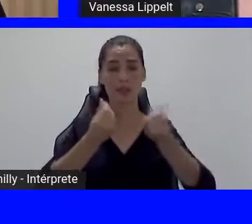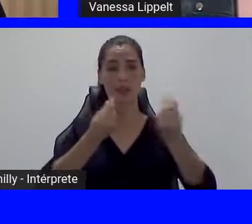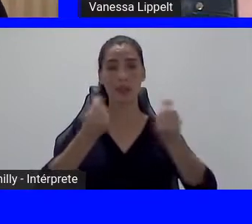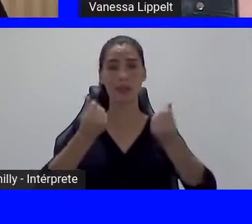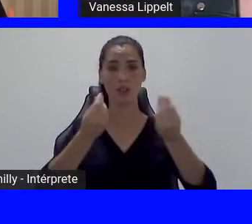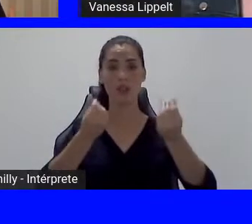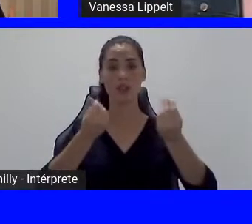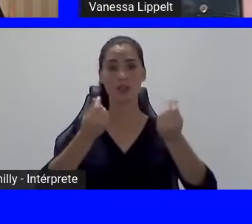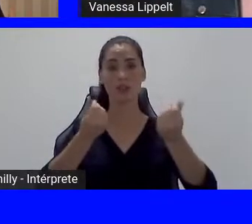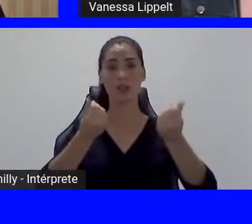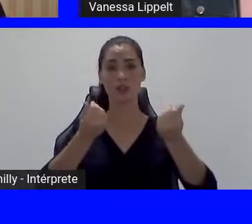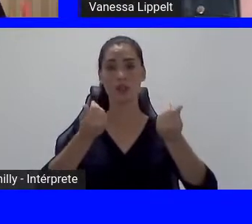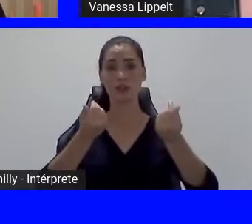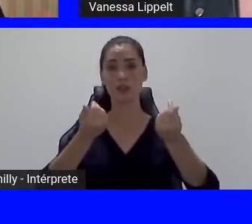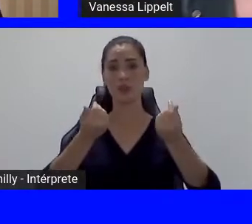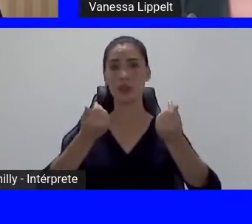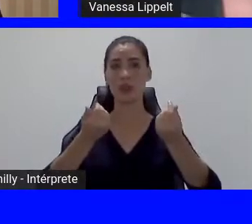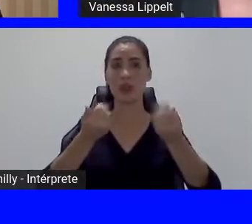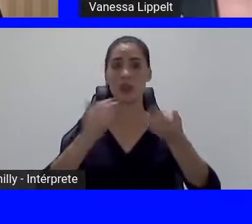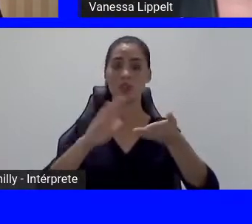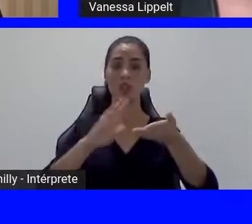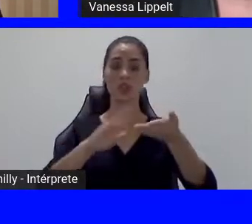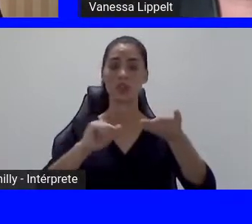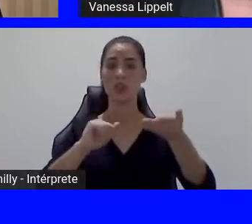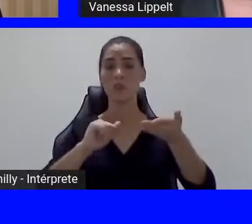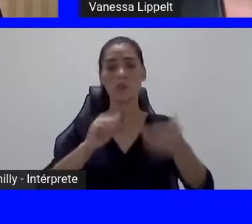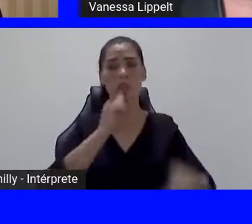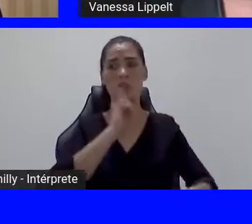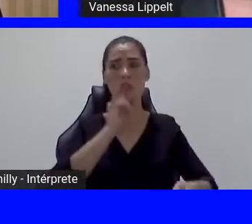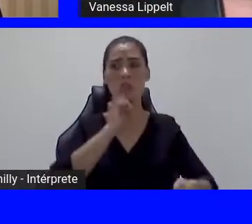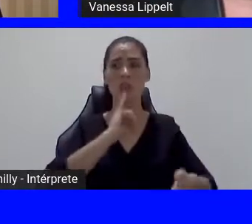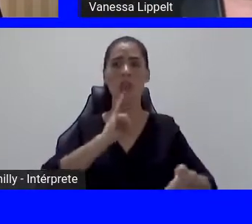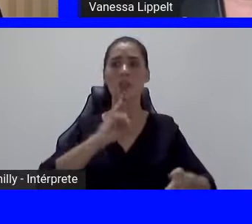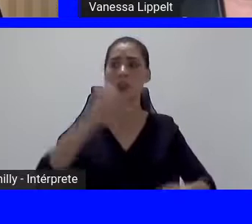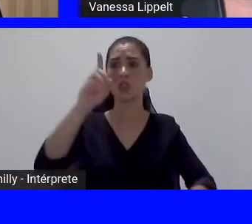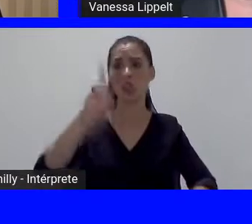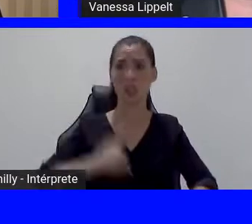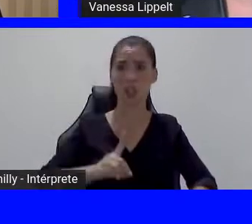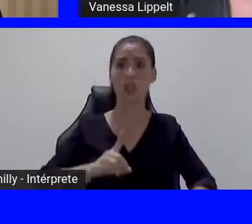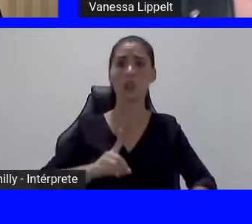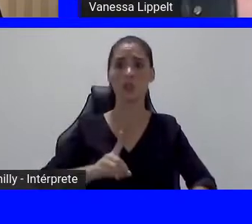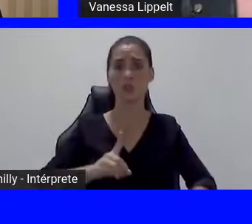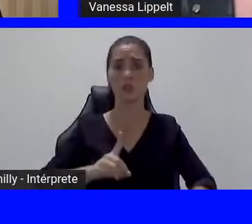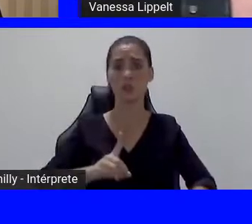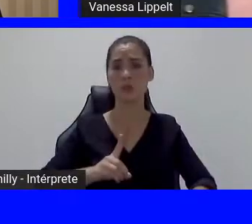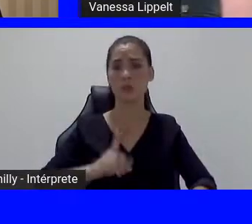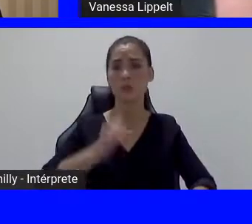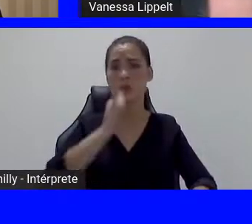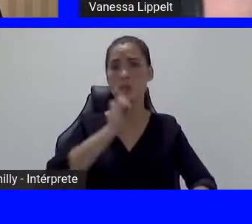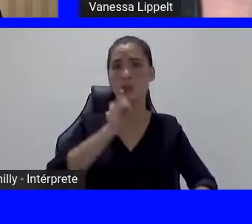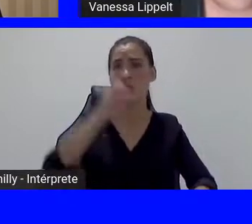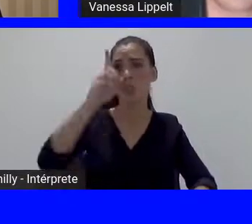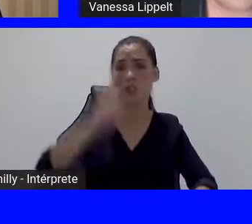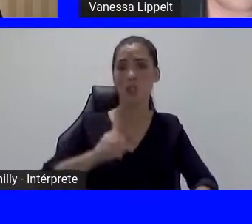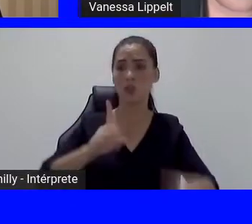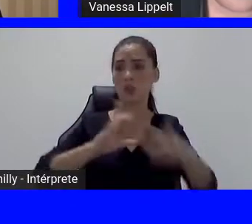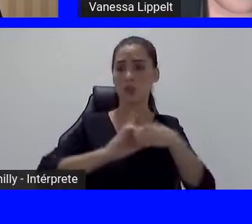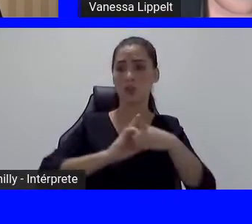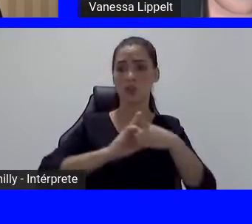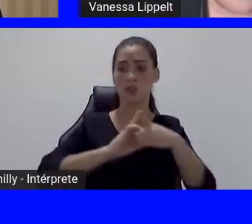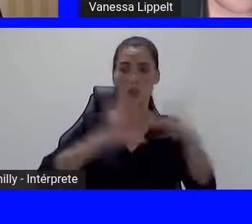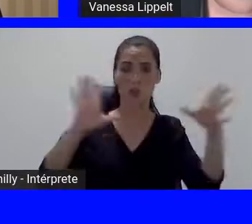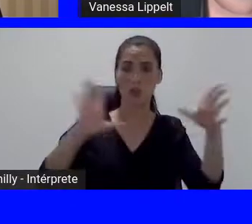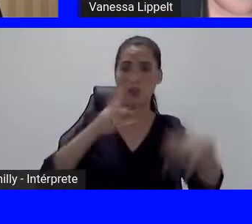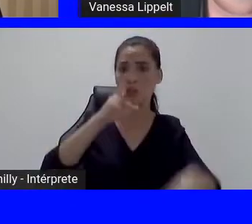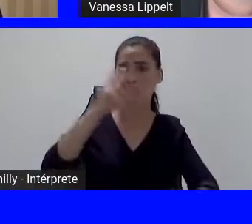especialmente nos nossos direitos tão duramente e arduamente conquistados, né? O direito de termos uma democracia forte, uma imprensa